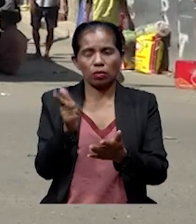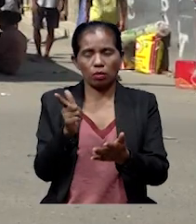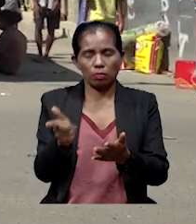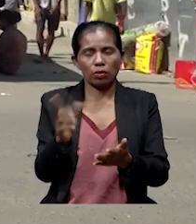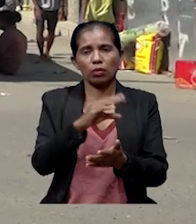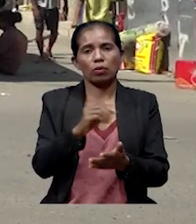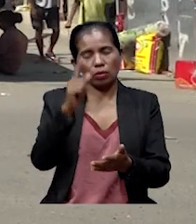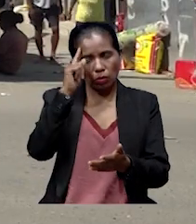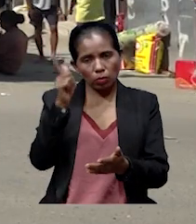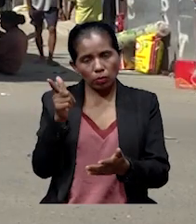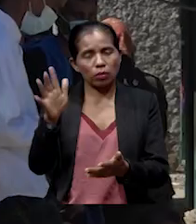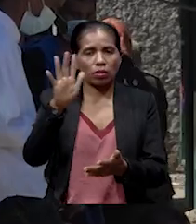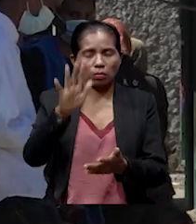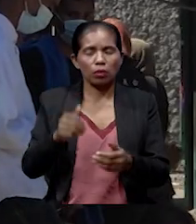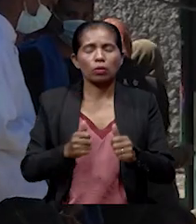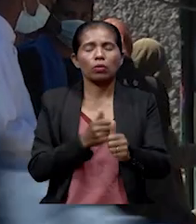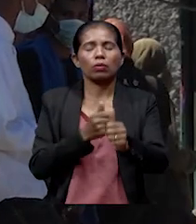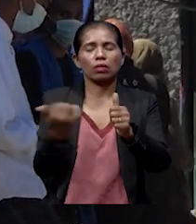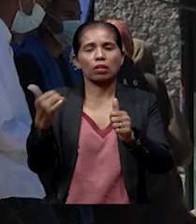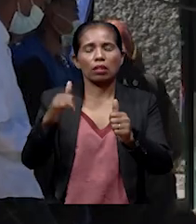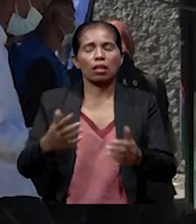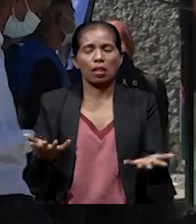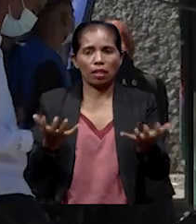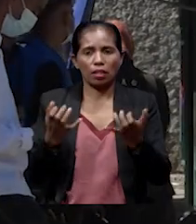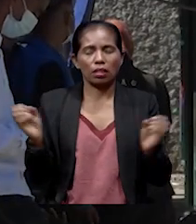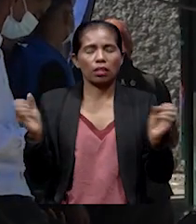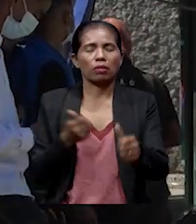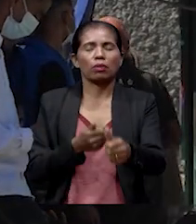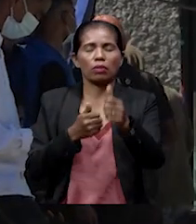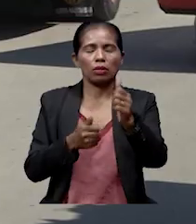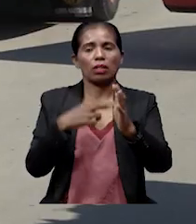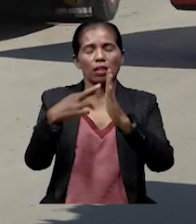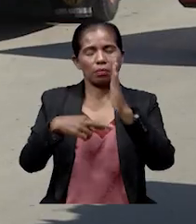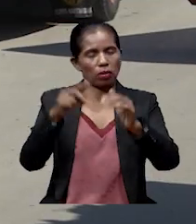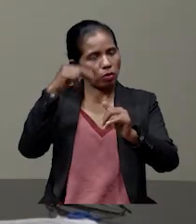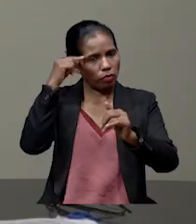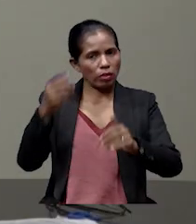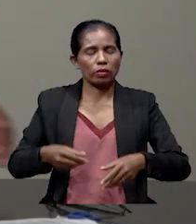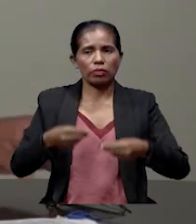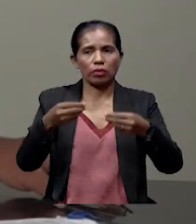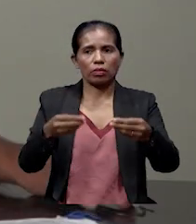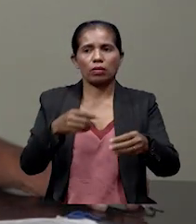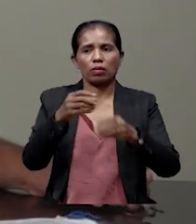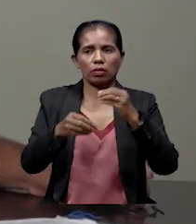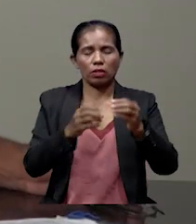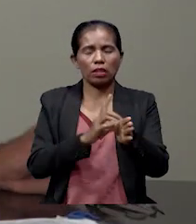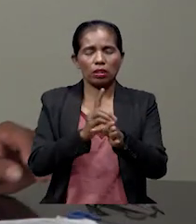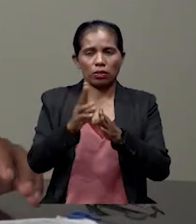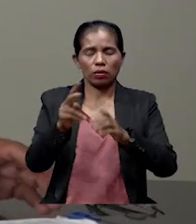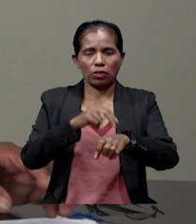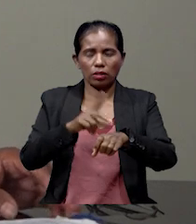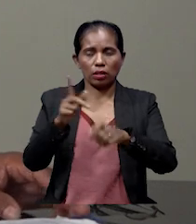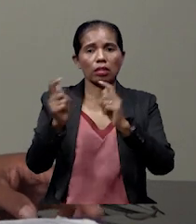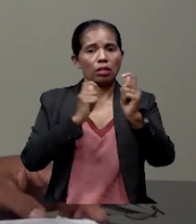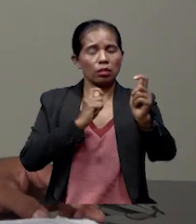ruanulu resten lima, tuir sira ni hakara, non la tuir tarifa ne be governo aplica. Relaciona o assunto ne, diretor nacional